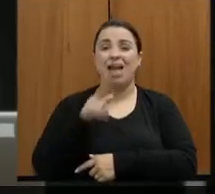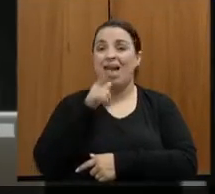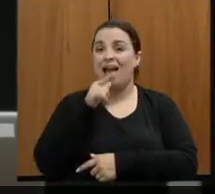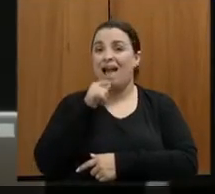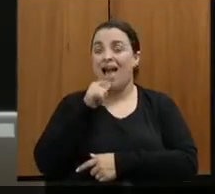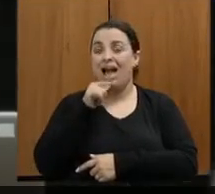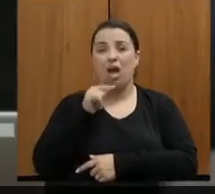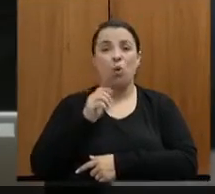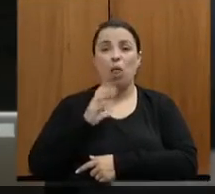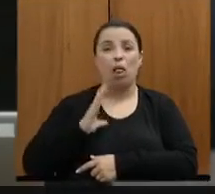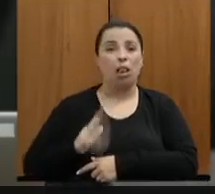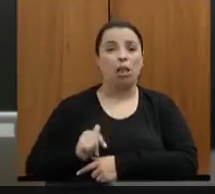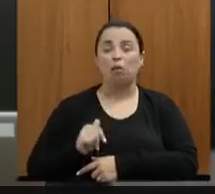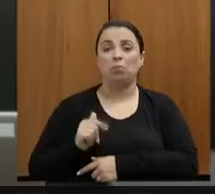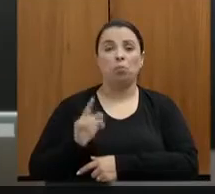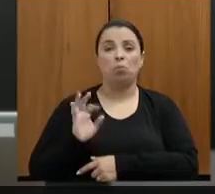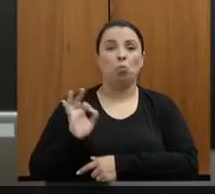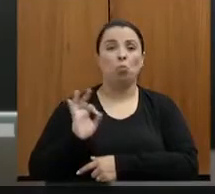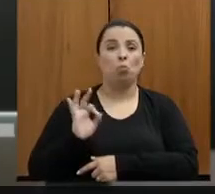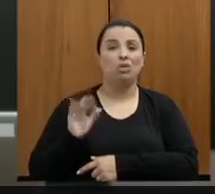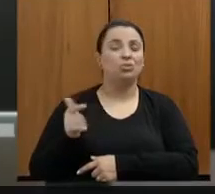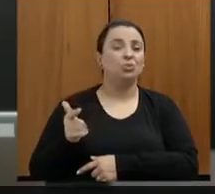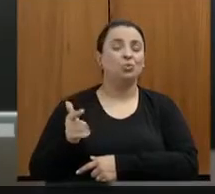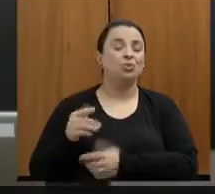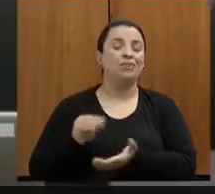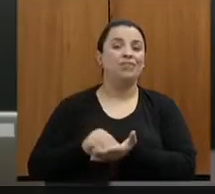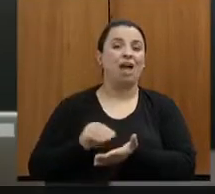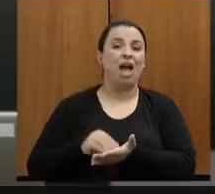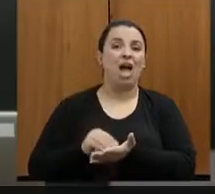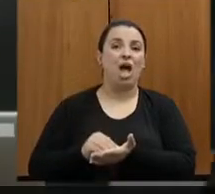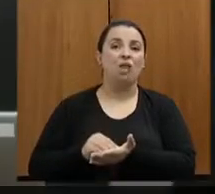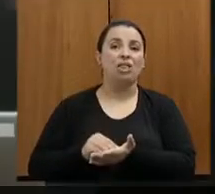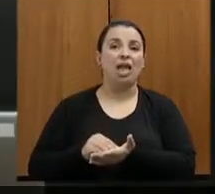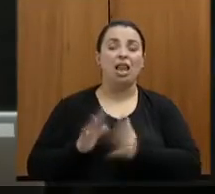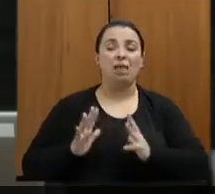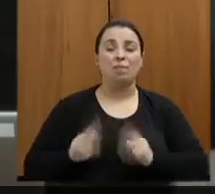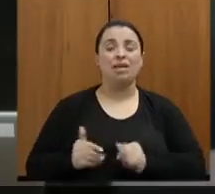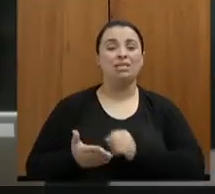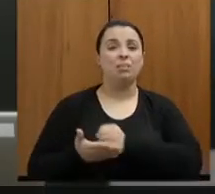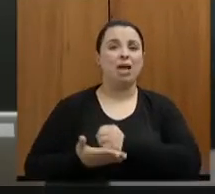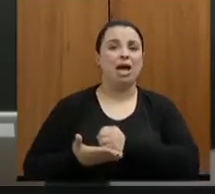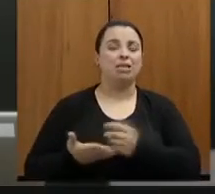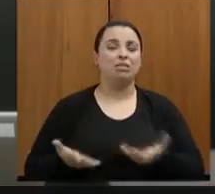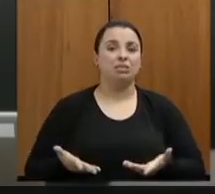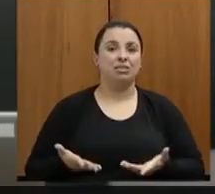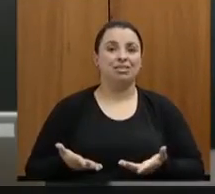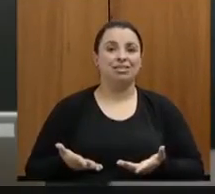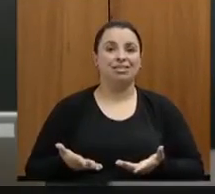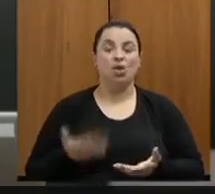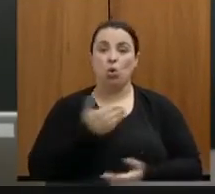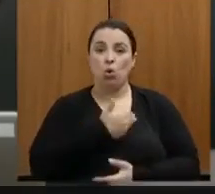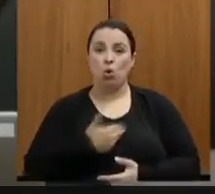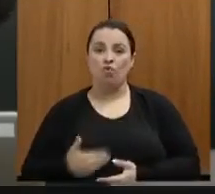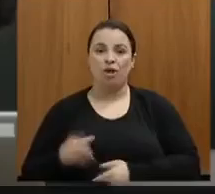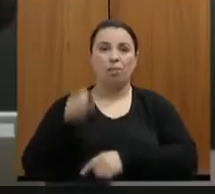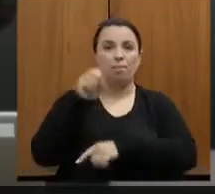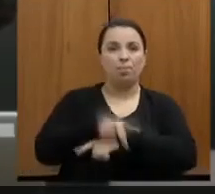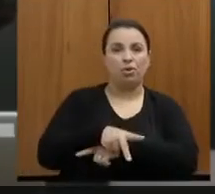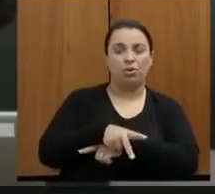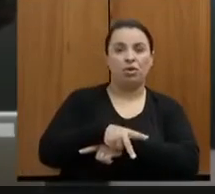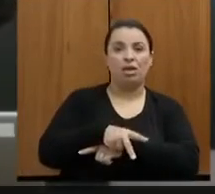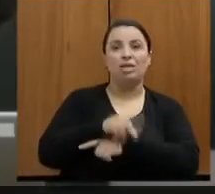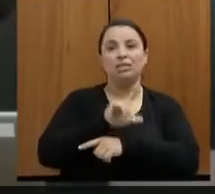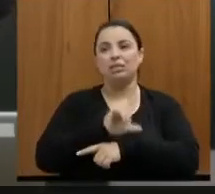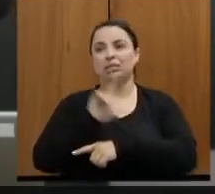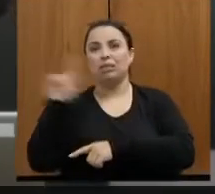não tem, não tem o saneamento. Vem governos e entram, saem governos e